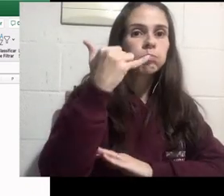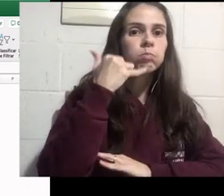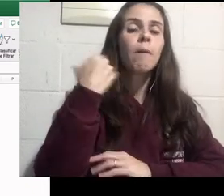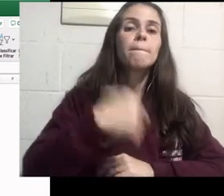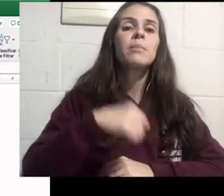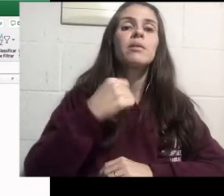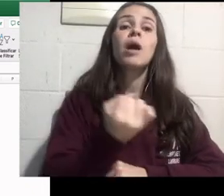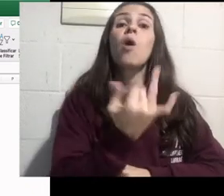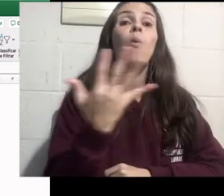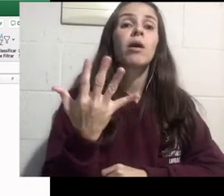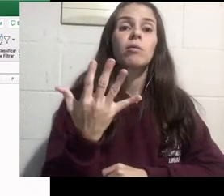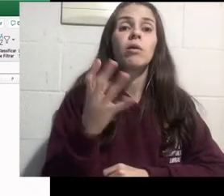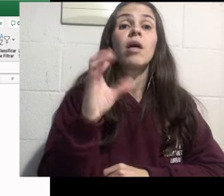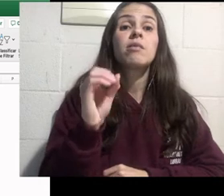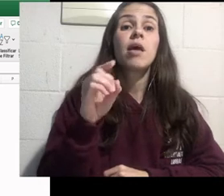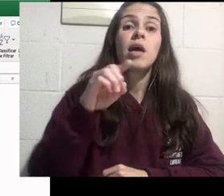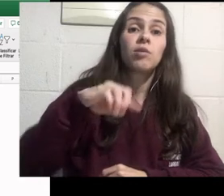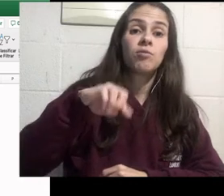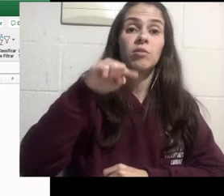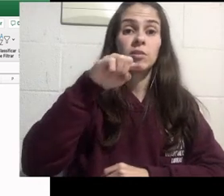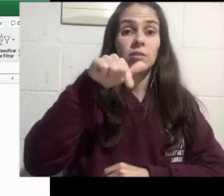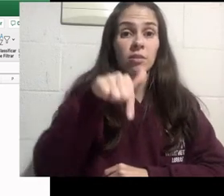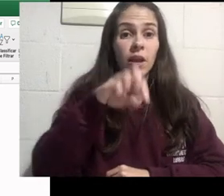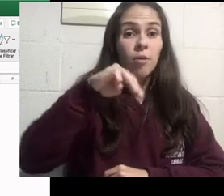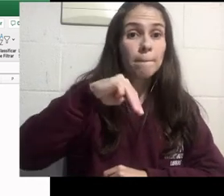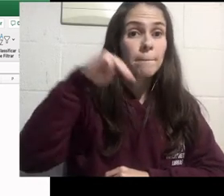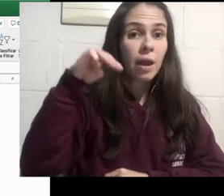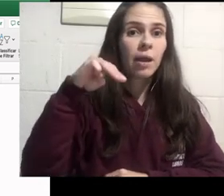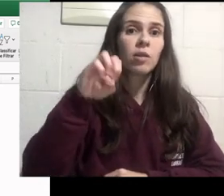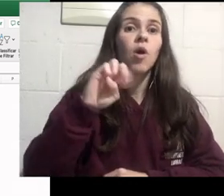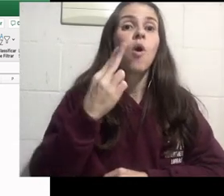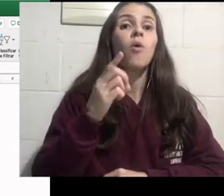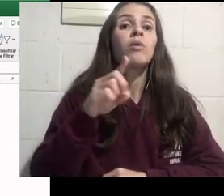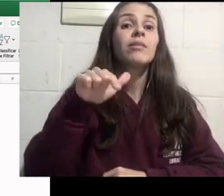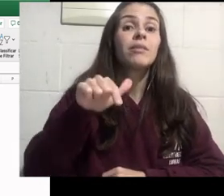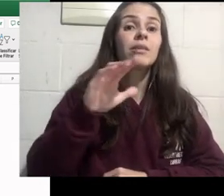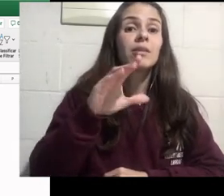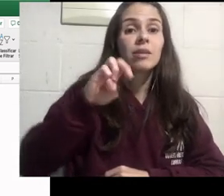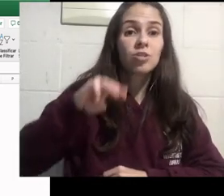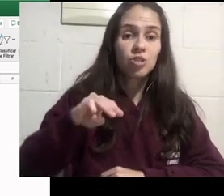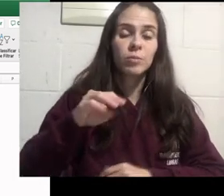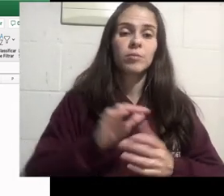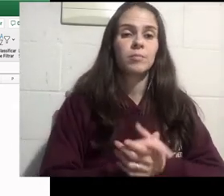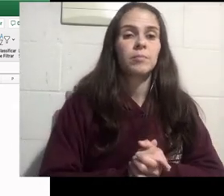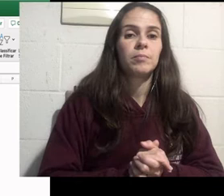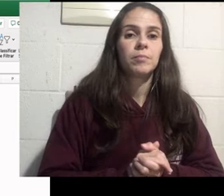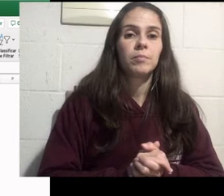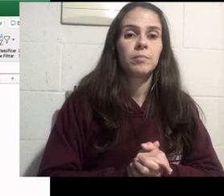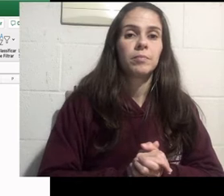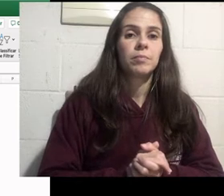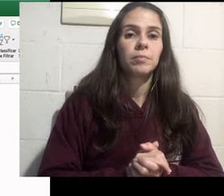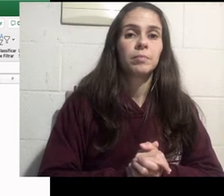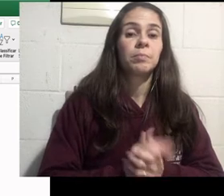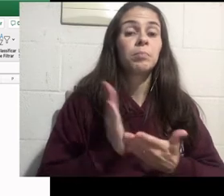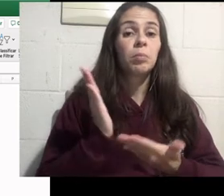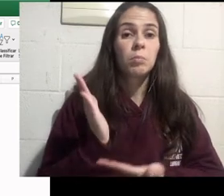de 0,17 metros, ou seja, 17 centímetros de elástico, tá? Esse